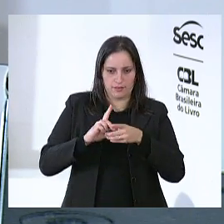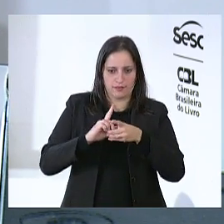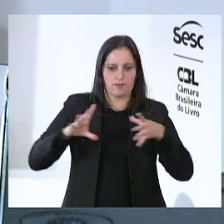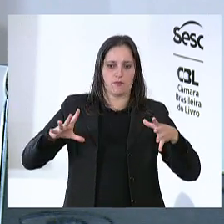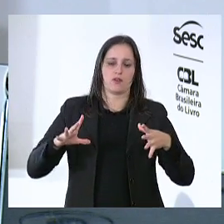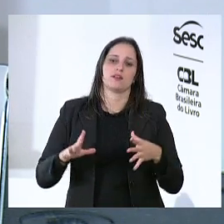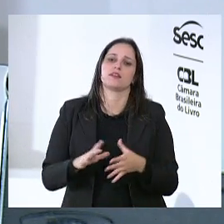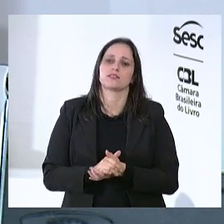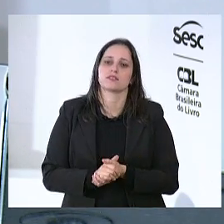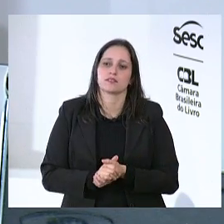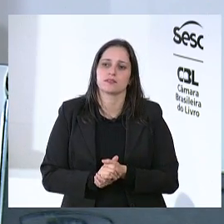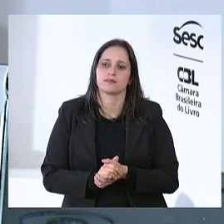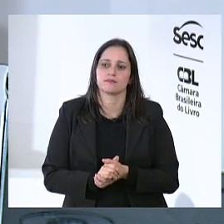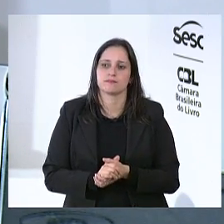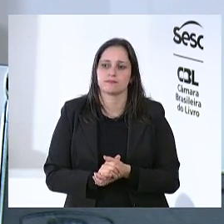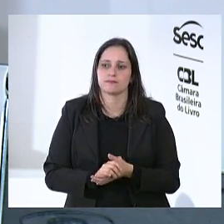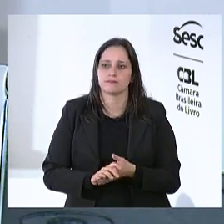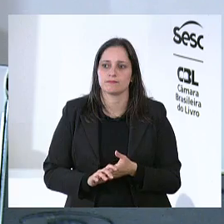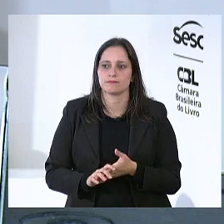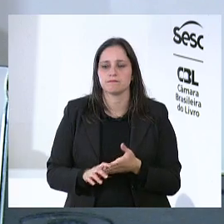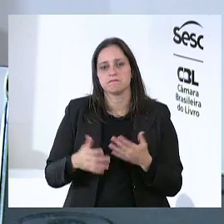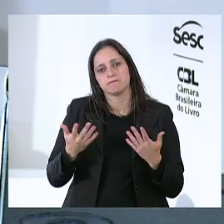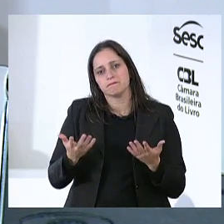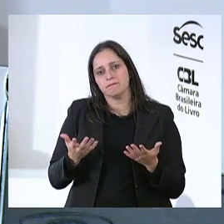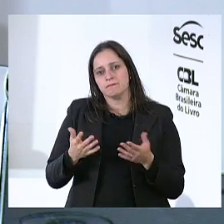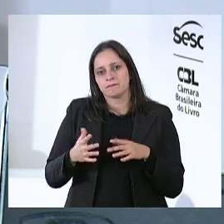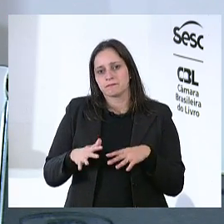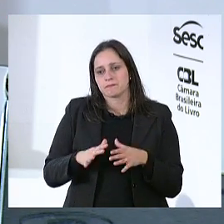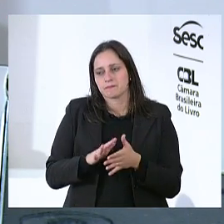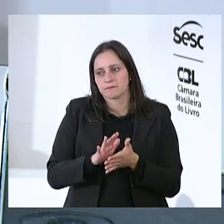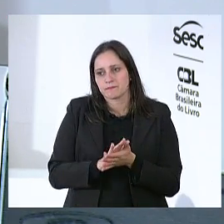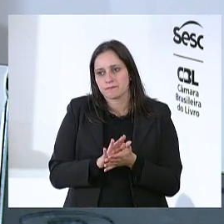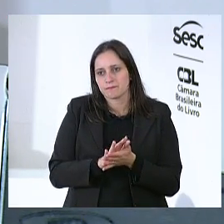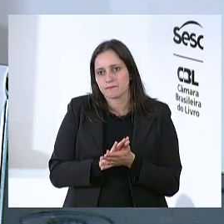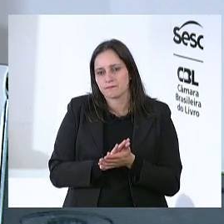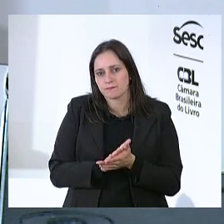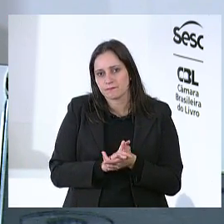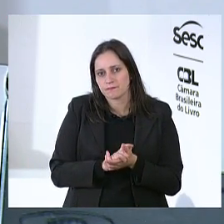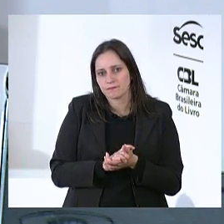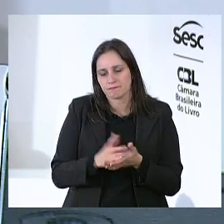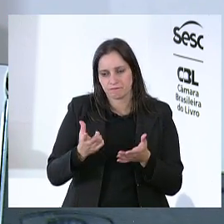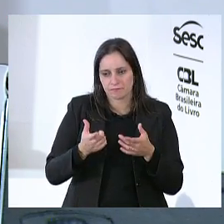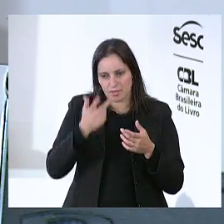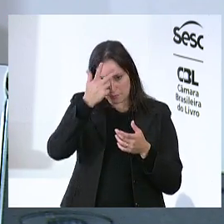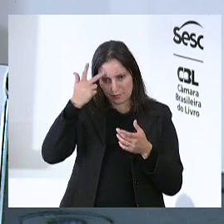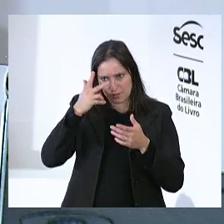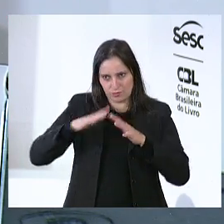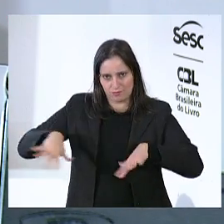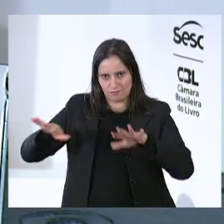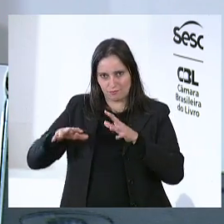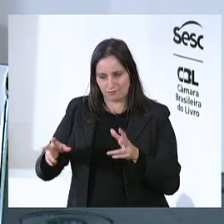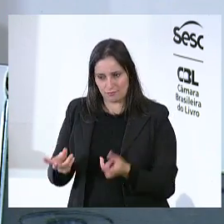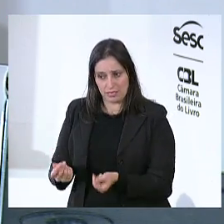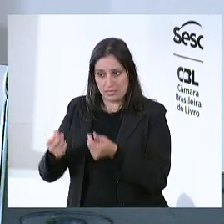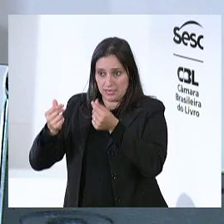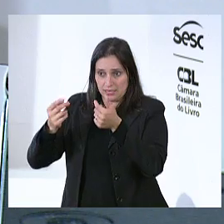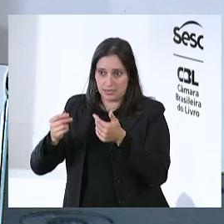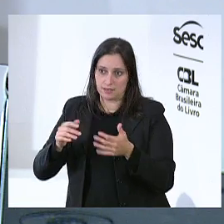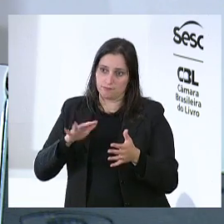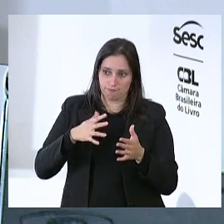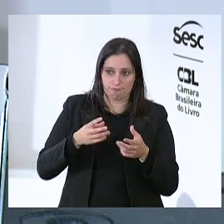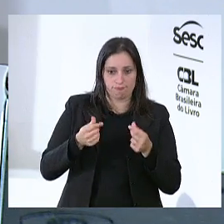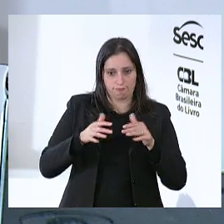O milagre econômico de 64 foi basicamente um milagre para a classe média alta, né?